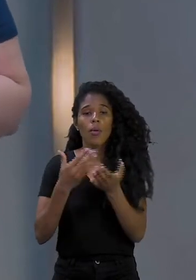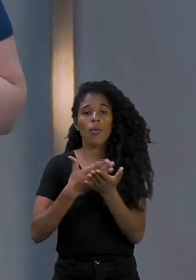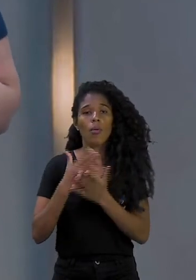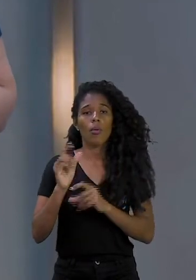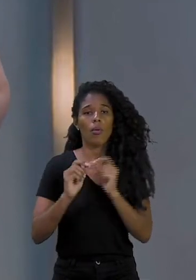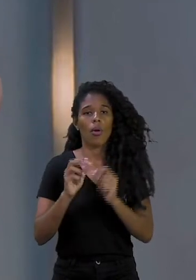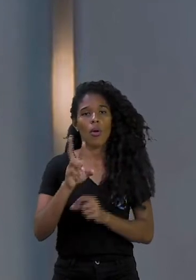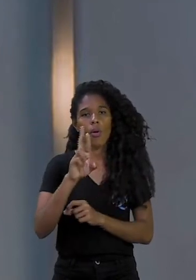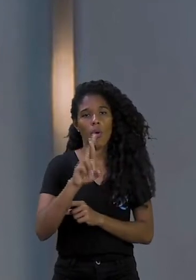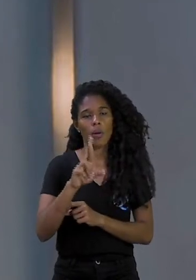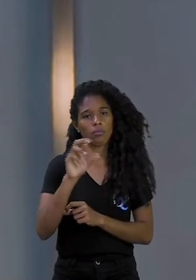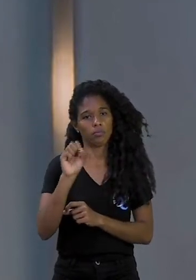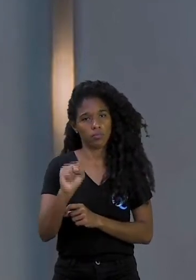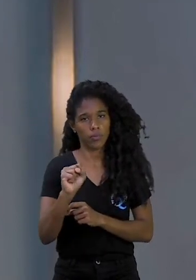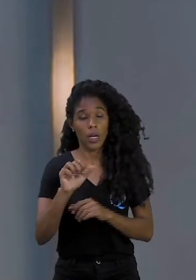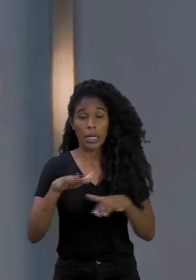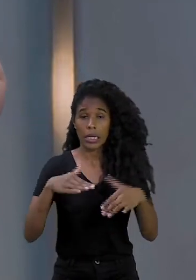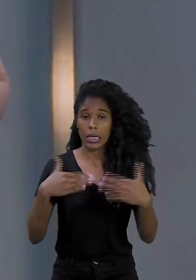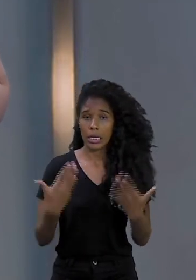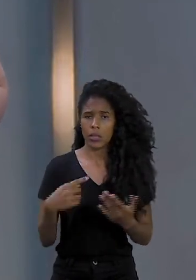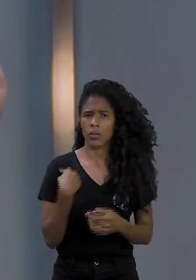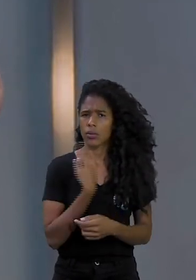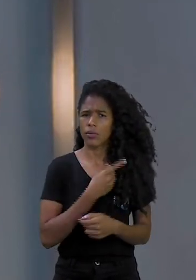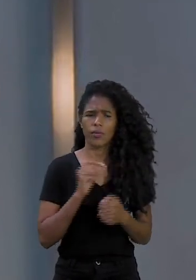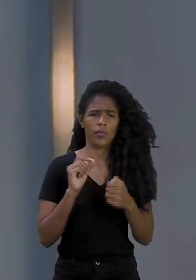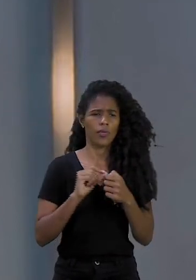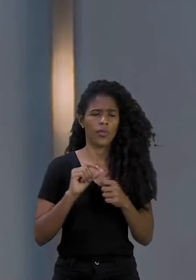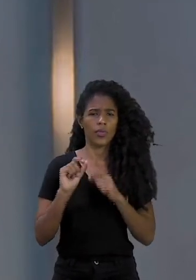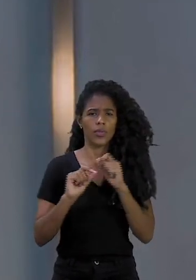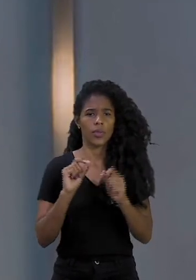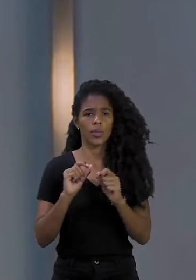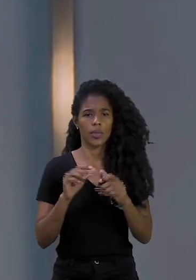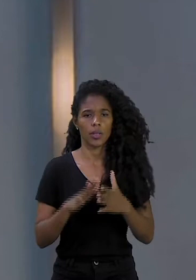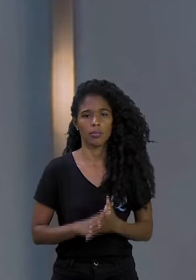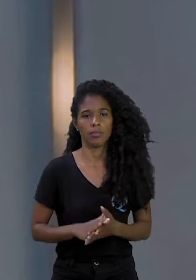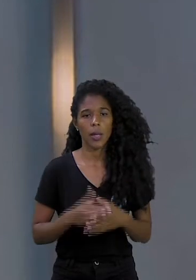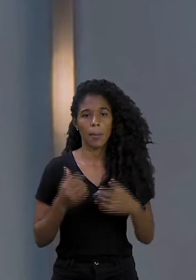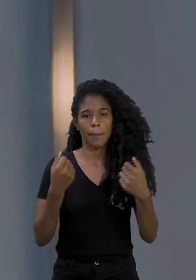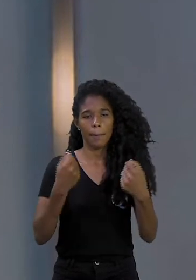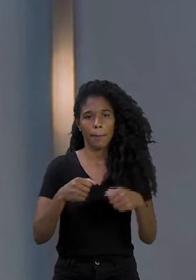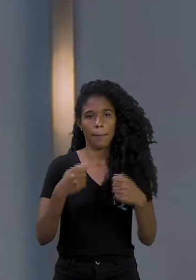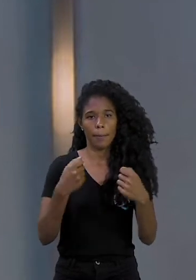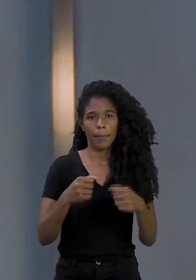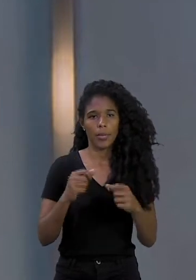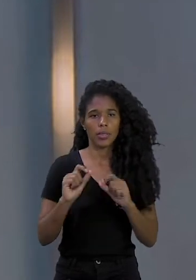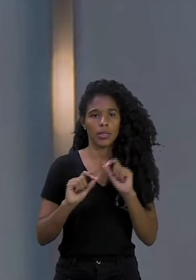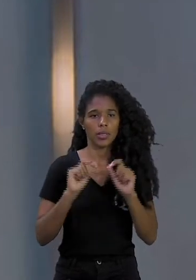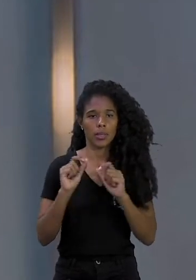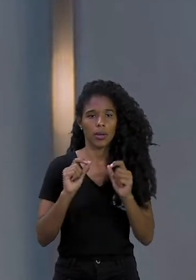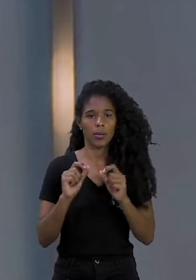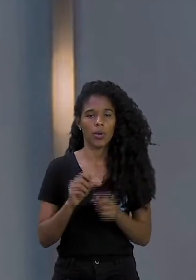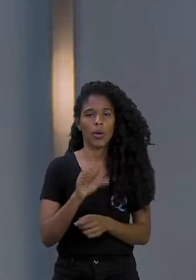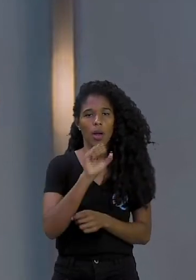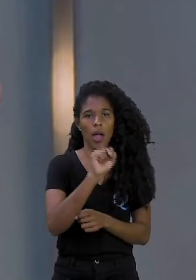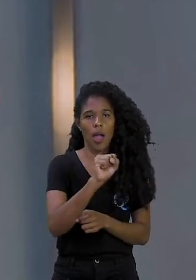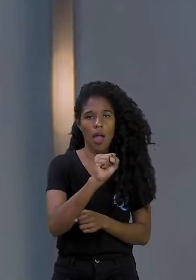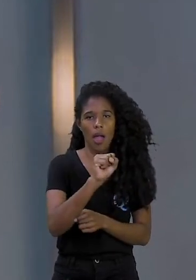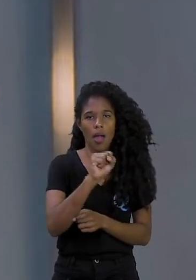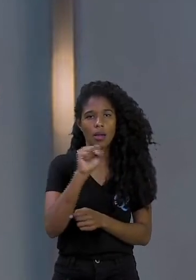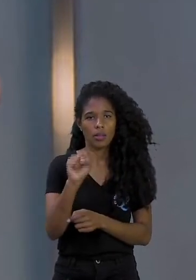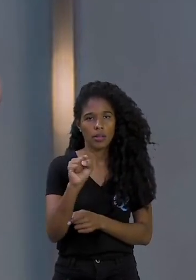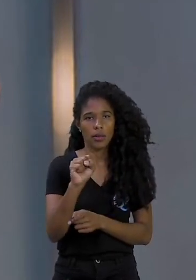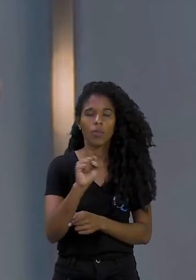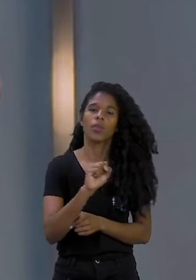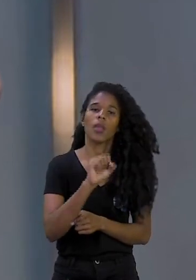nesse caso, o que nós vamos fazer, pessoal? Nós vamos duplicar essas letras, a letra R ou a letra S. Olha